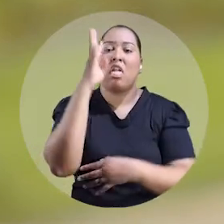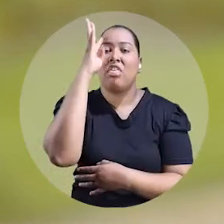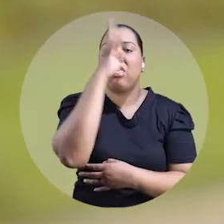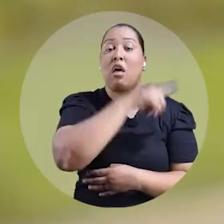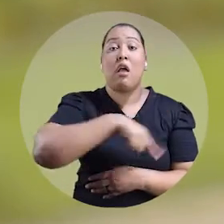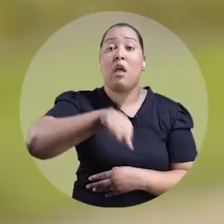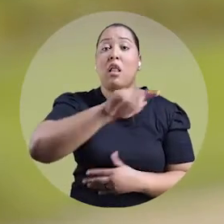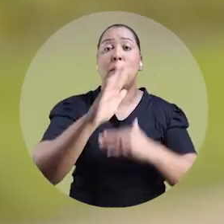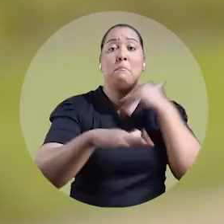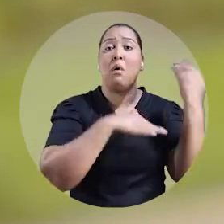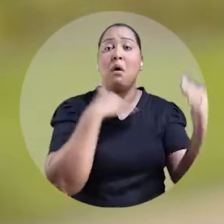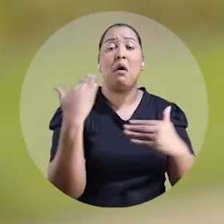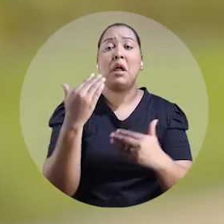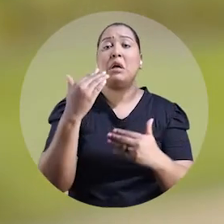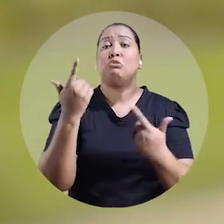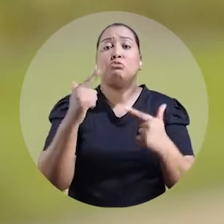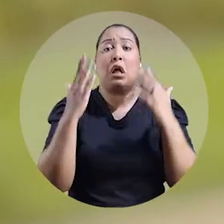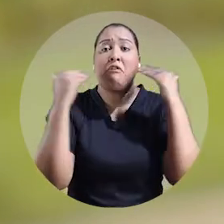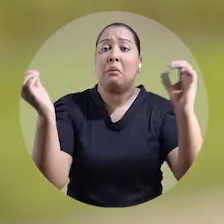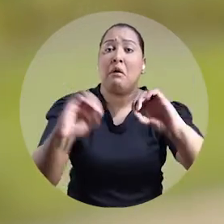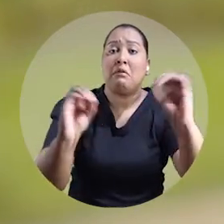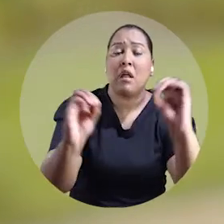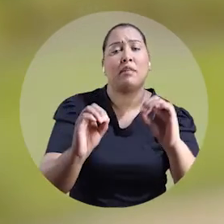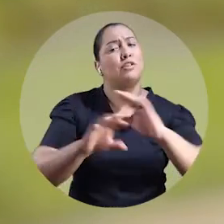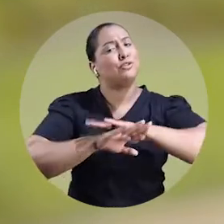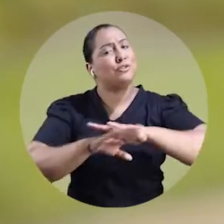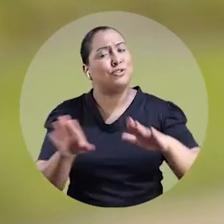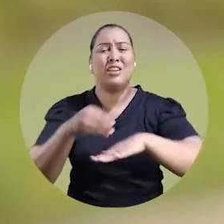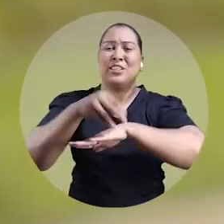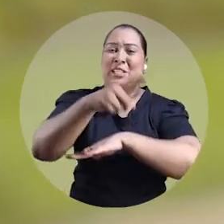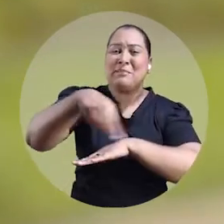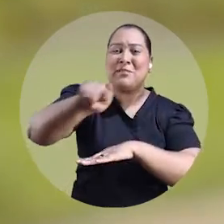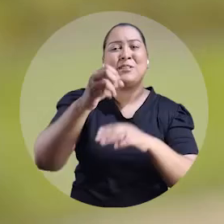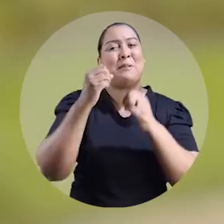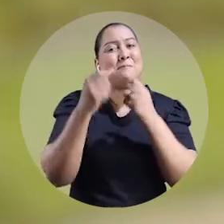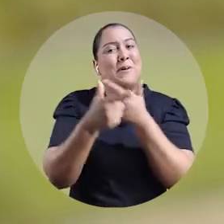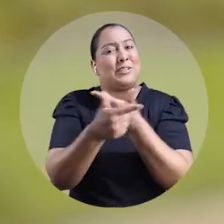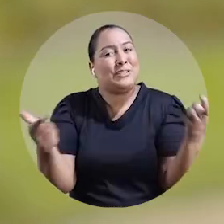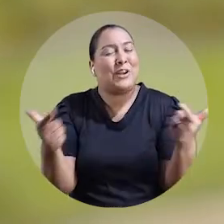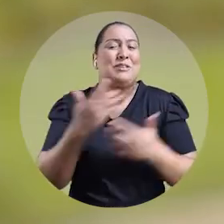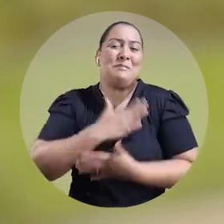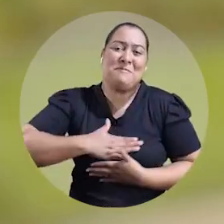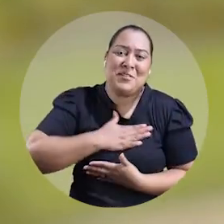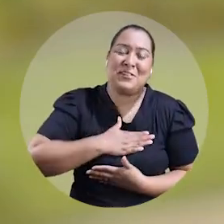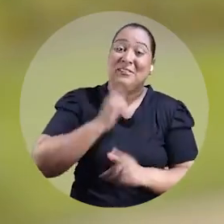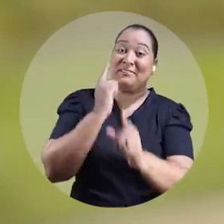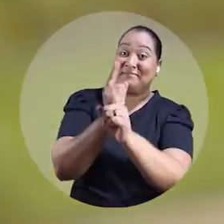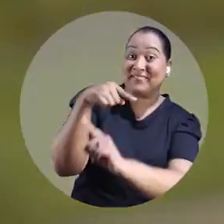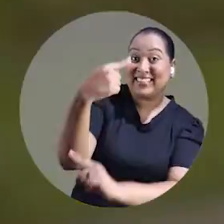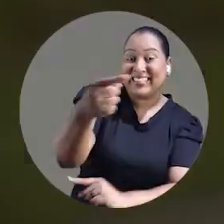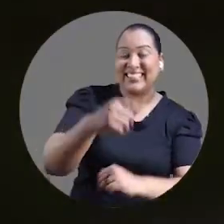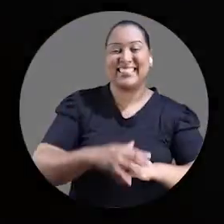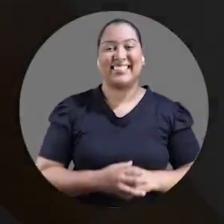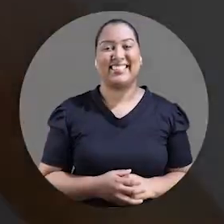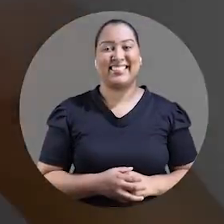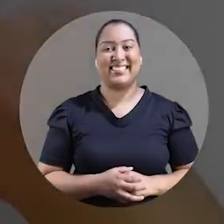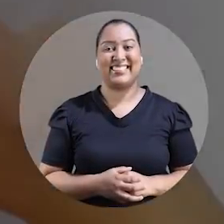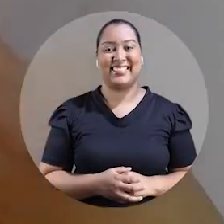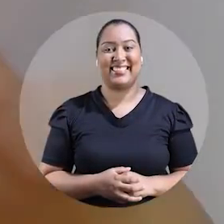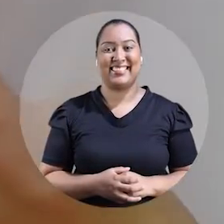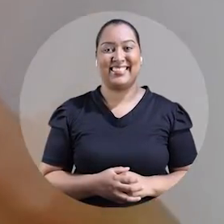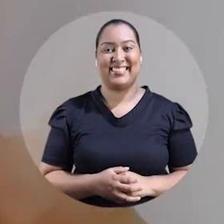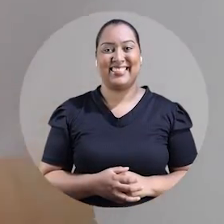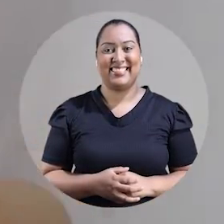e morreram sem nenhuma notoriedade. Então é isso, eu dedico uma boa leitura para vocês e até a próxima.